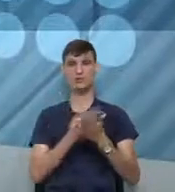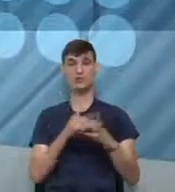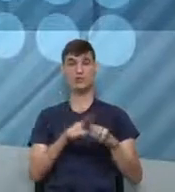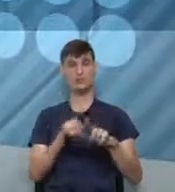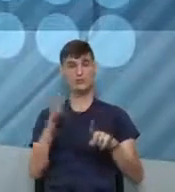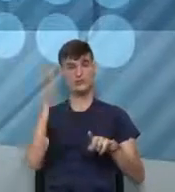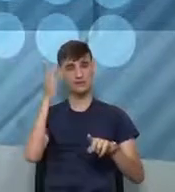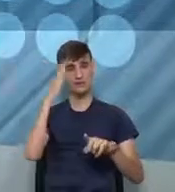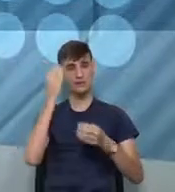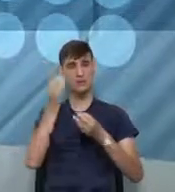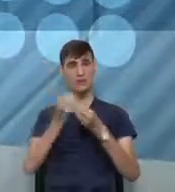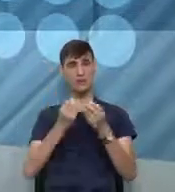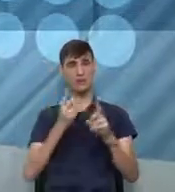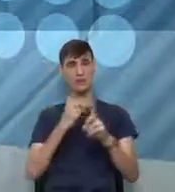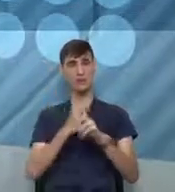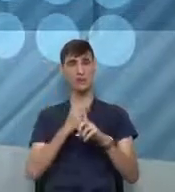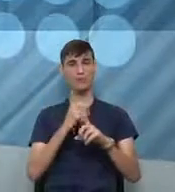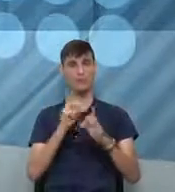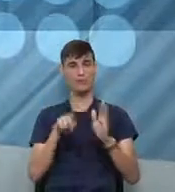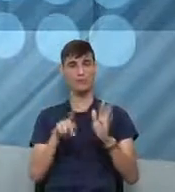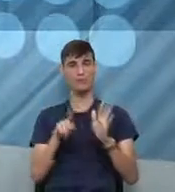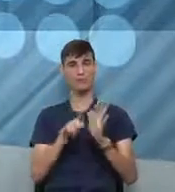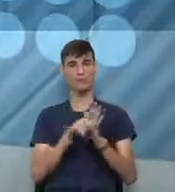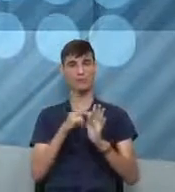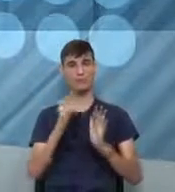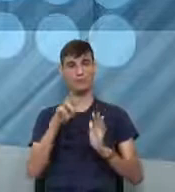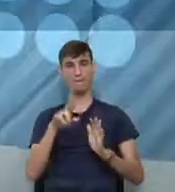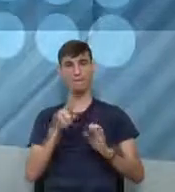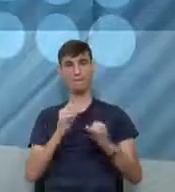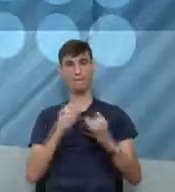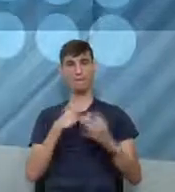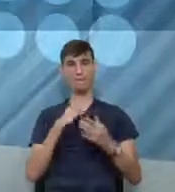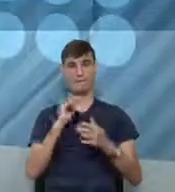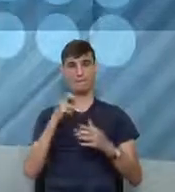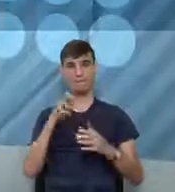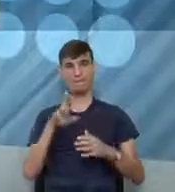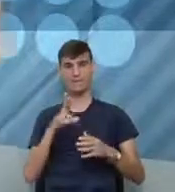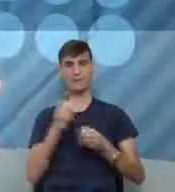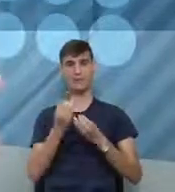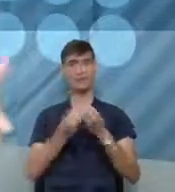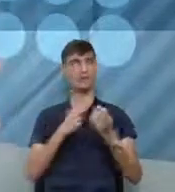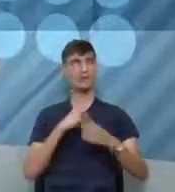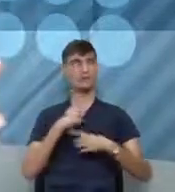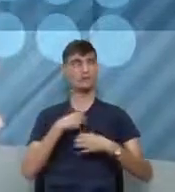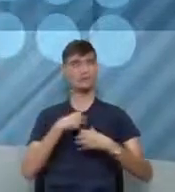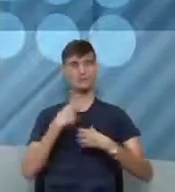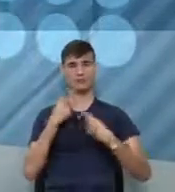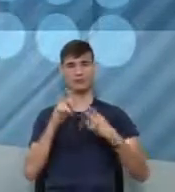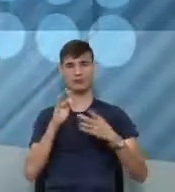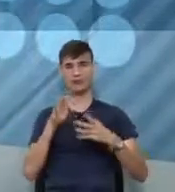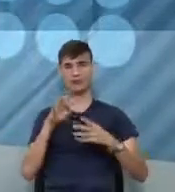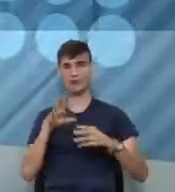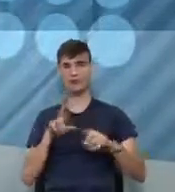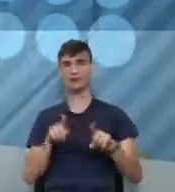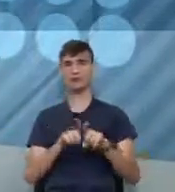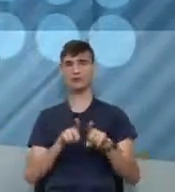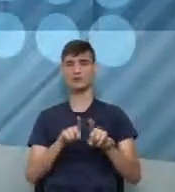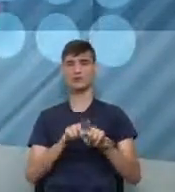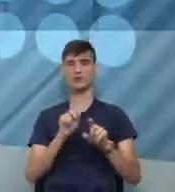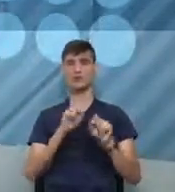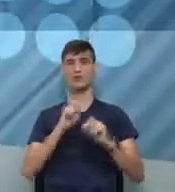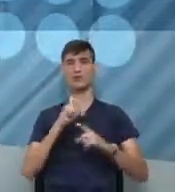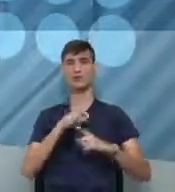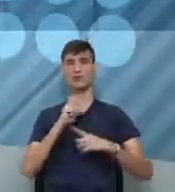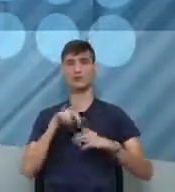saiba identificar quando uma função é par, quando uma função é ímpar, como se comporta a série de Fourier e quais são